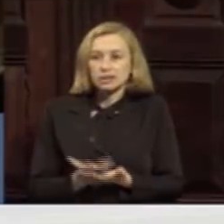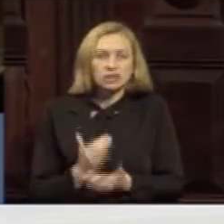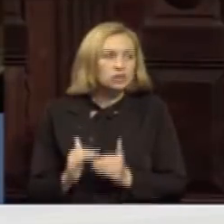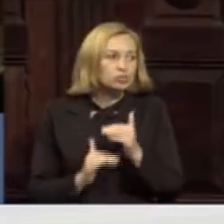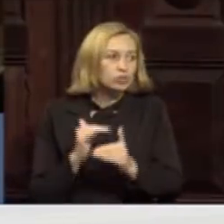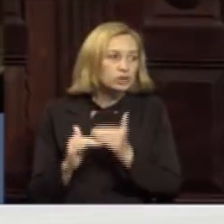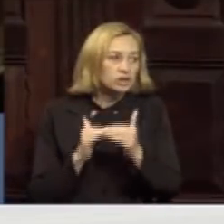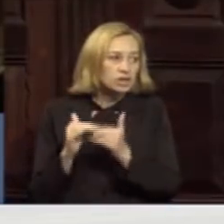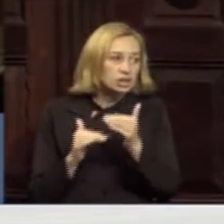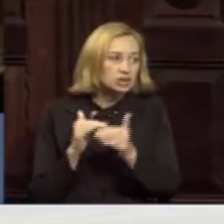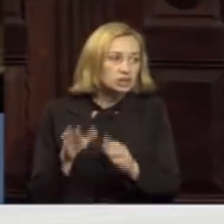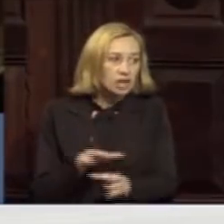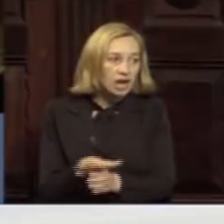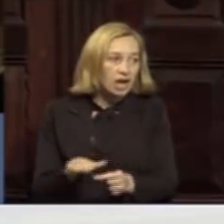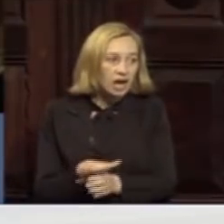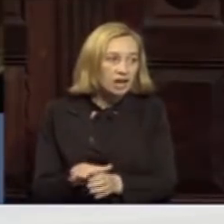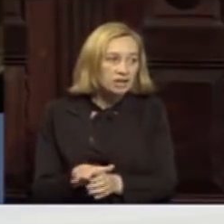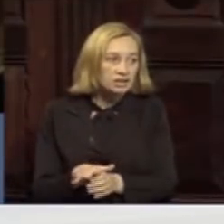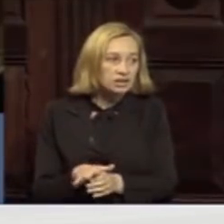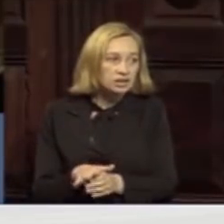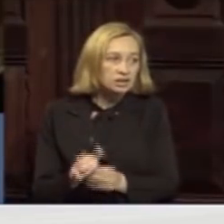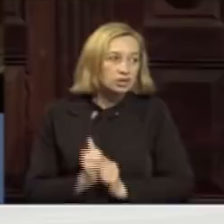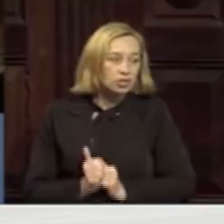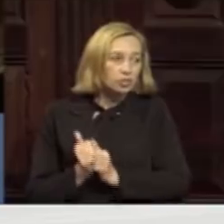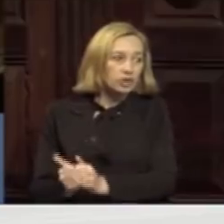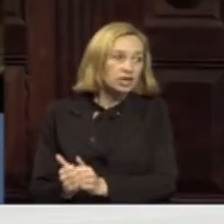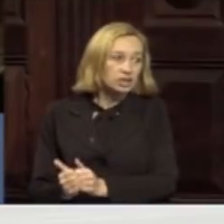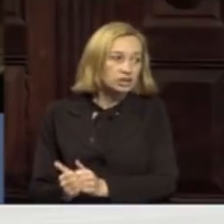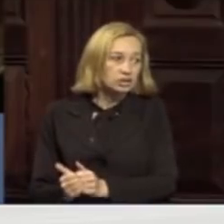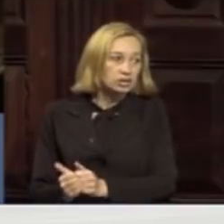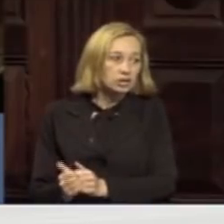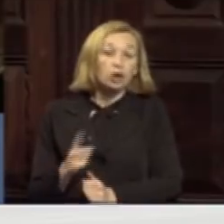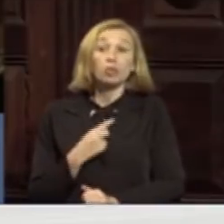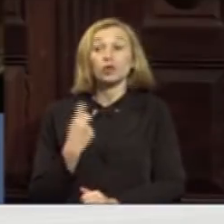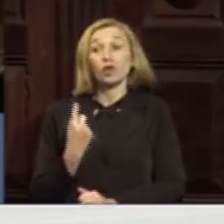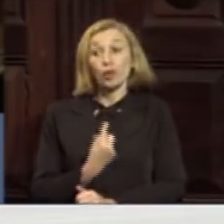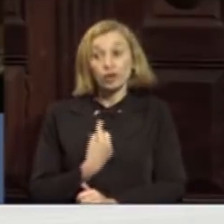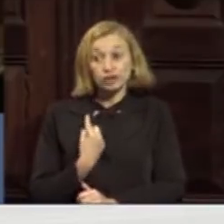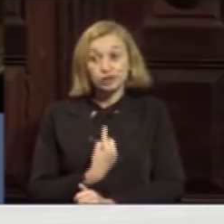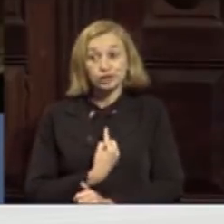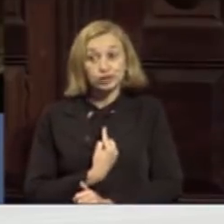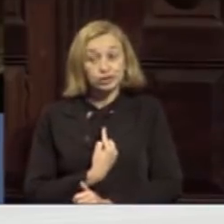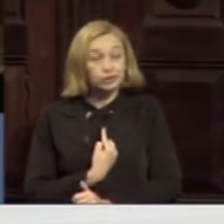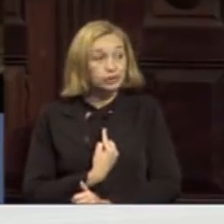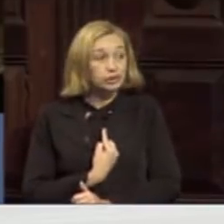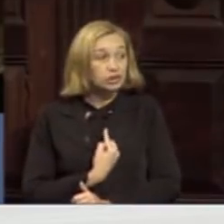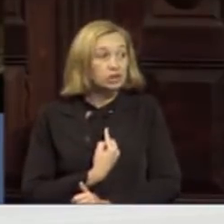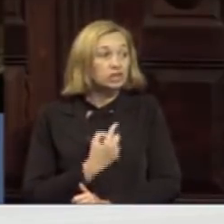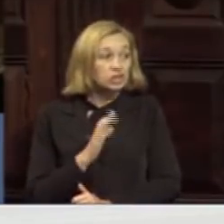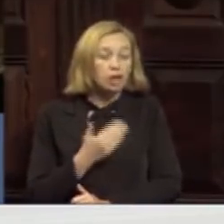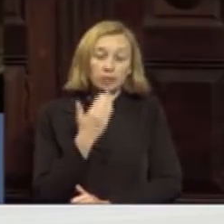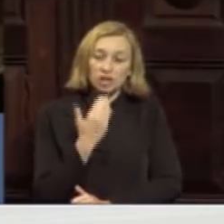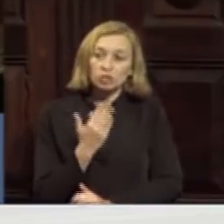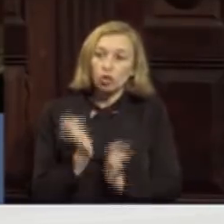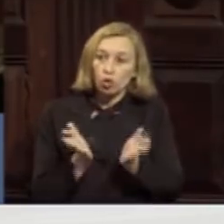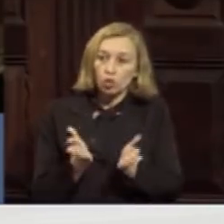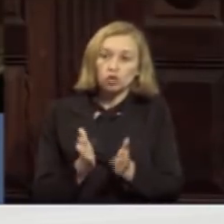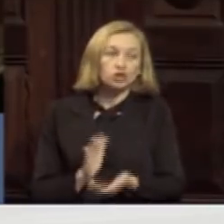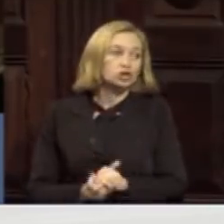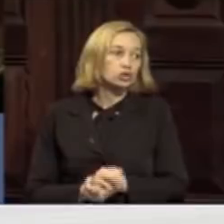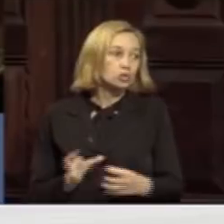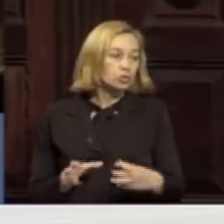processo de cessão da área deve ser acompanhado por lupa, por nós. Inclusive, um dos pedidos hoje da equipe que nós